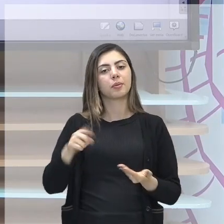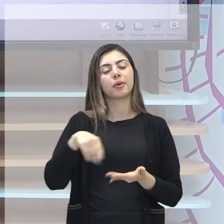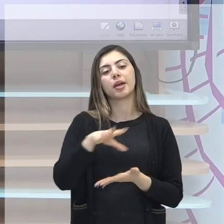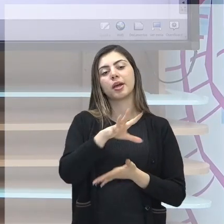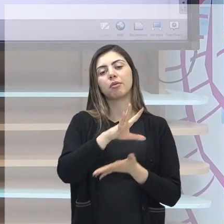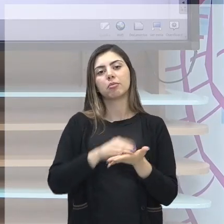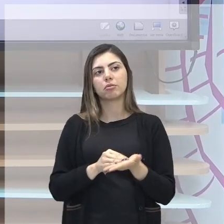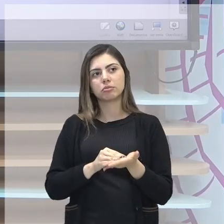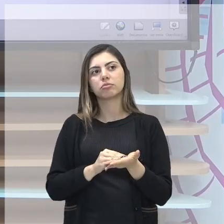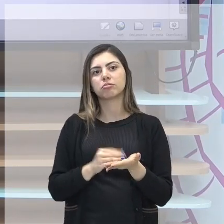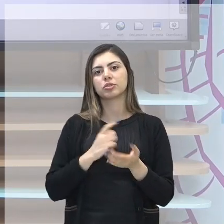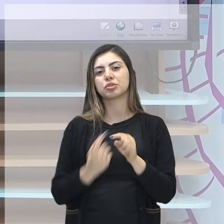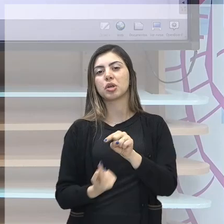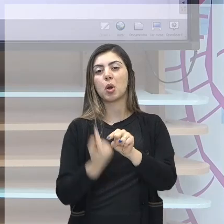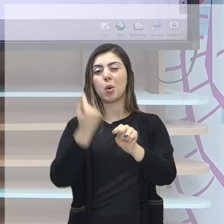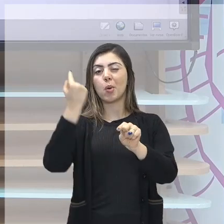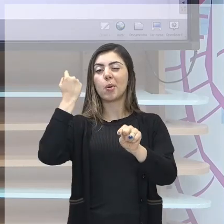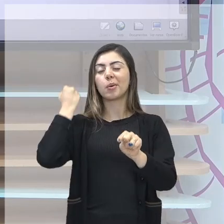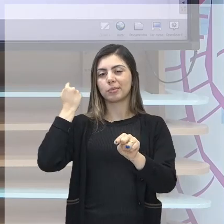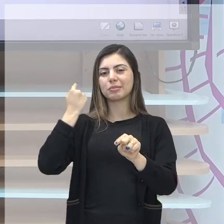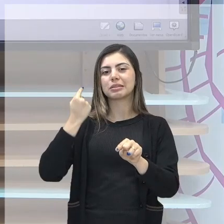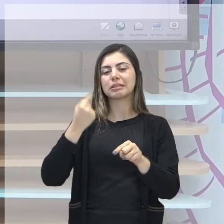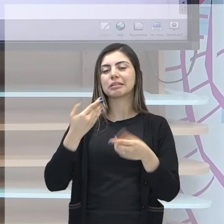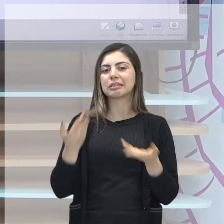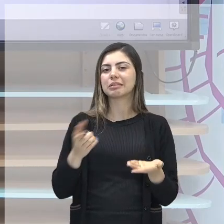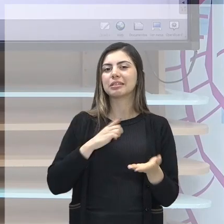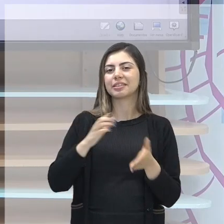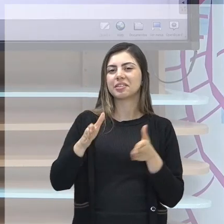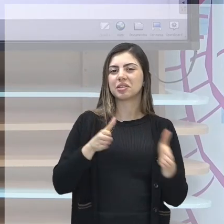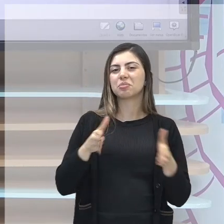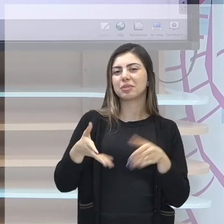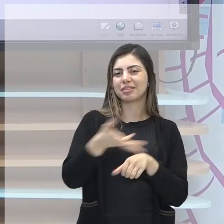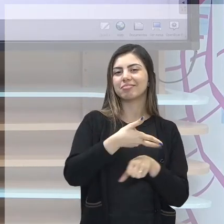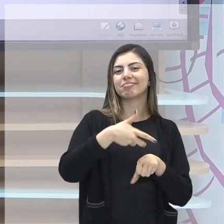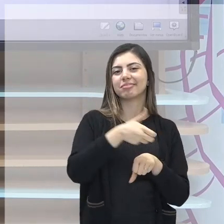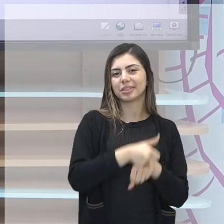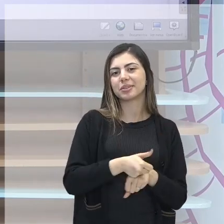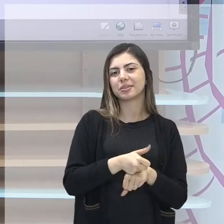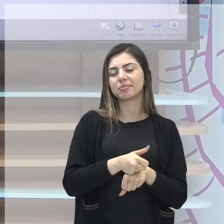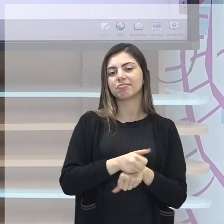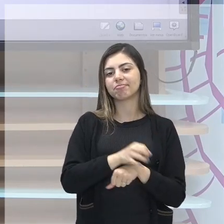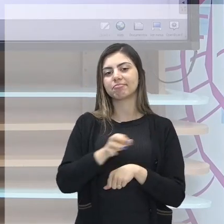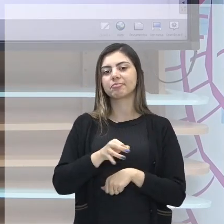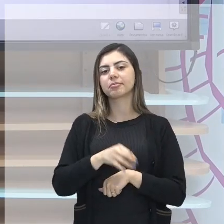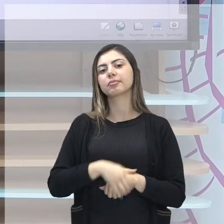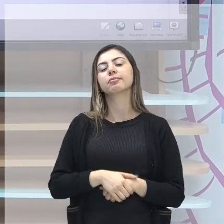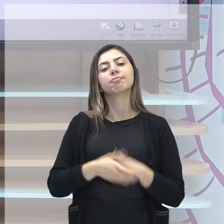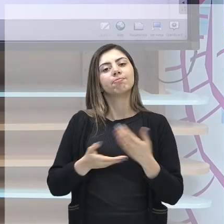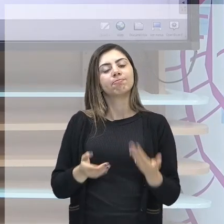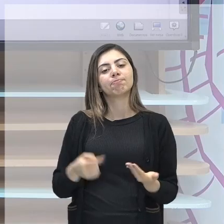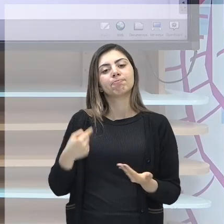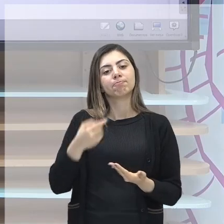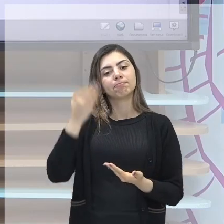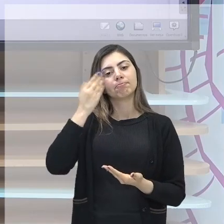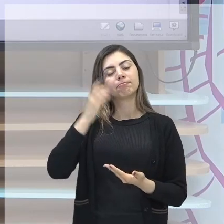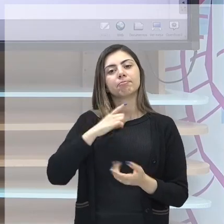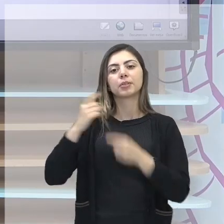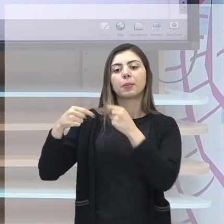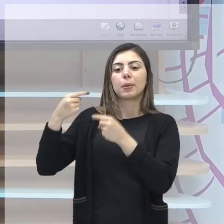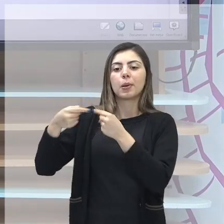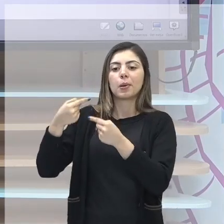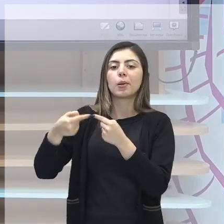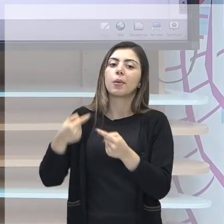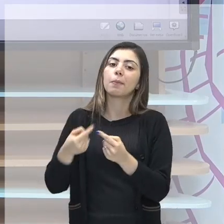plantation, né, que ali existiu durante o período colonial, por assim dizer, e obviamente a gente tem um modelo